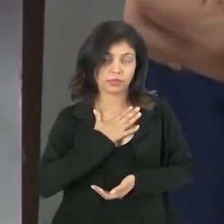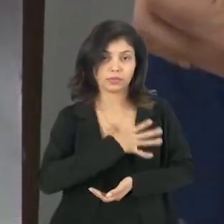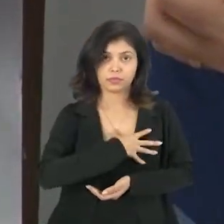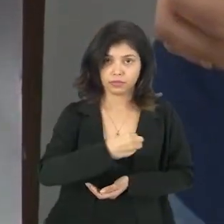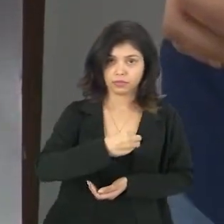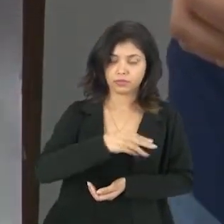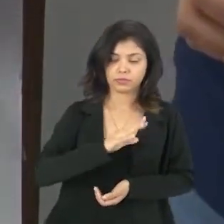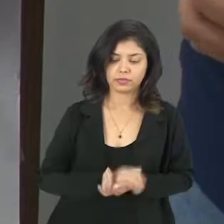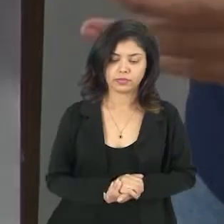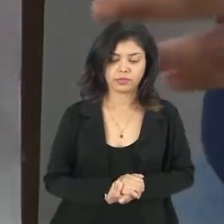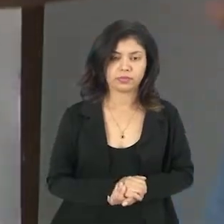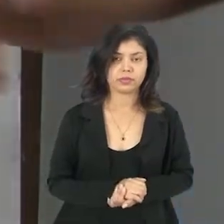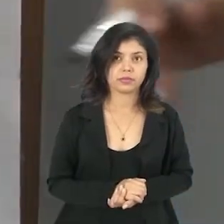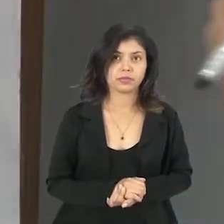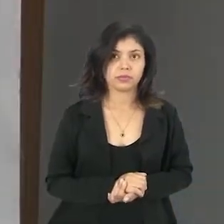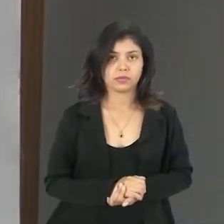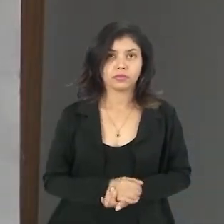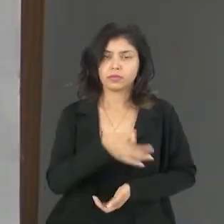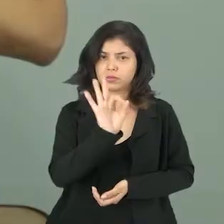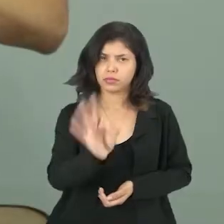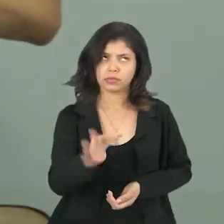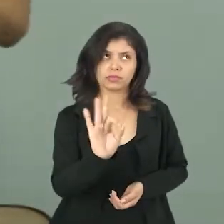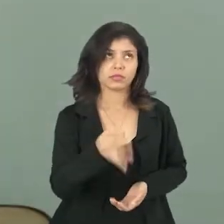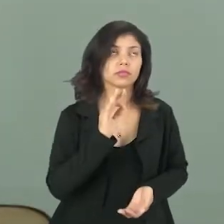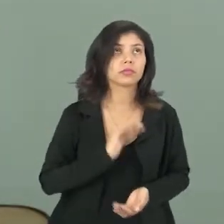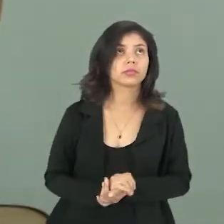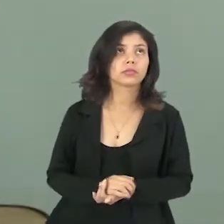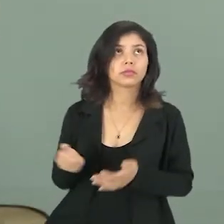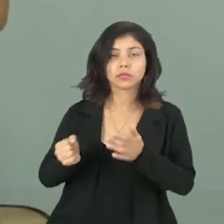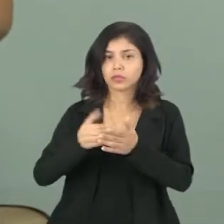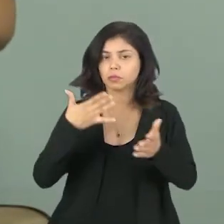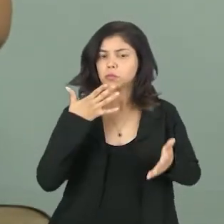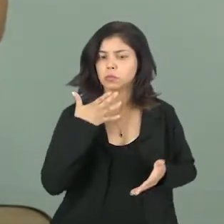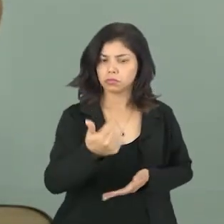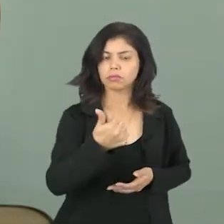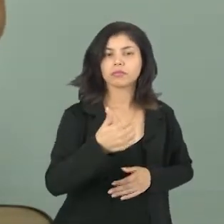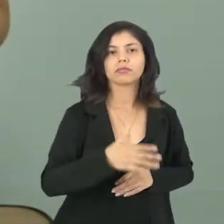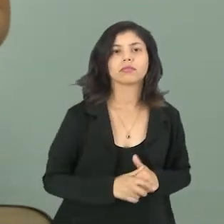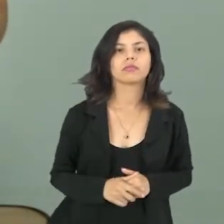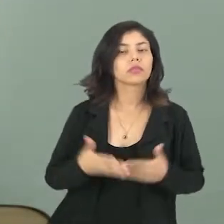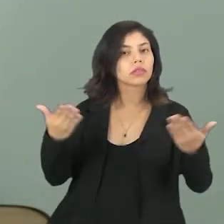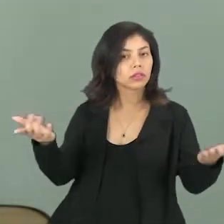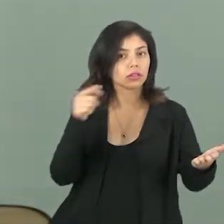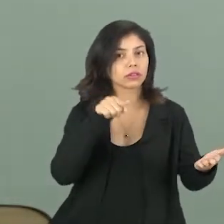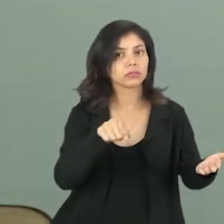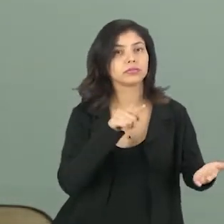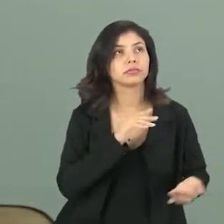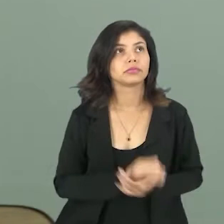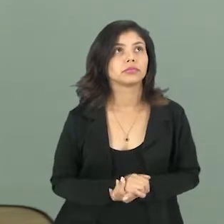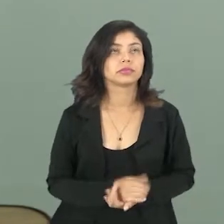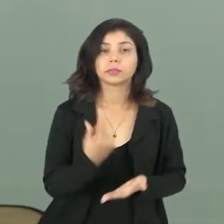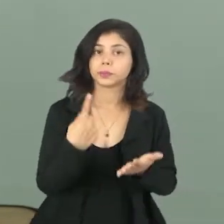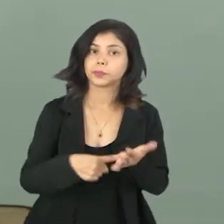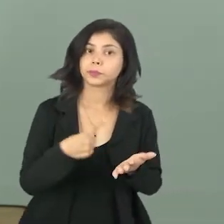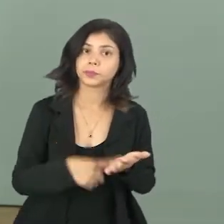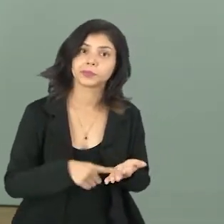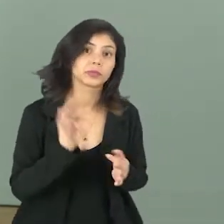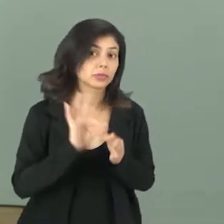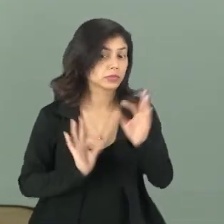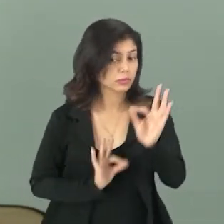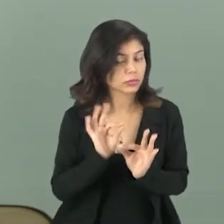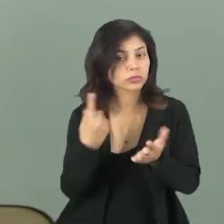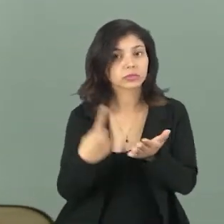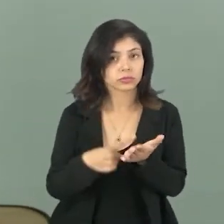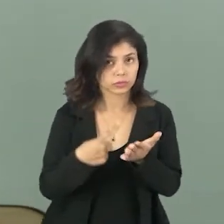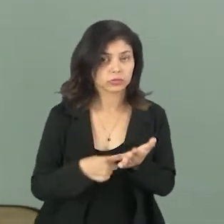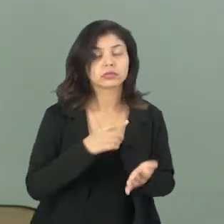e os meus filhotes certo muito bem e aí esse acordo ele foi